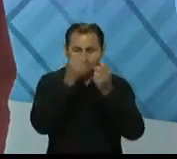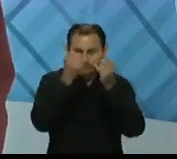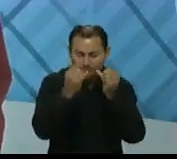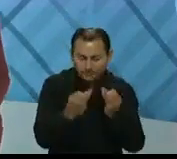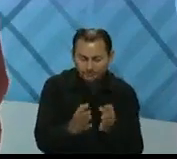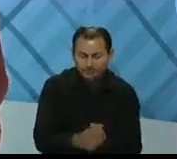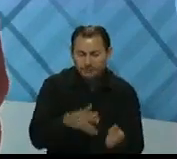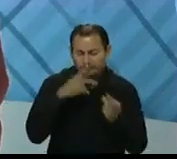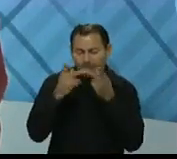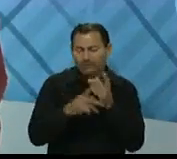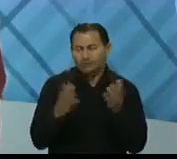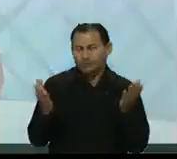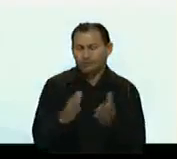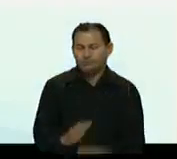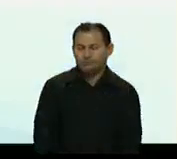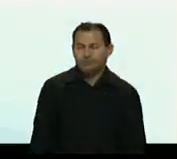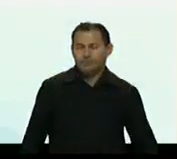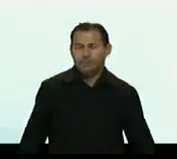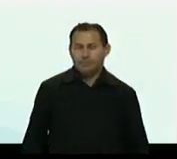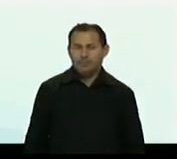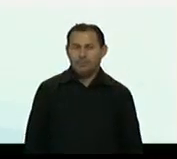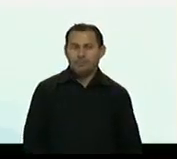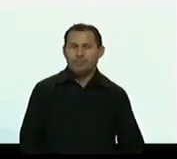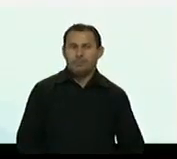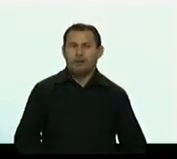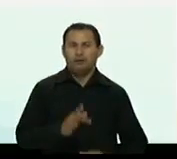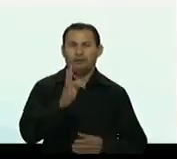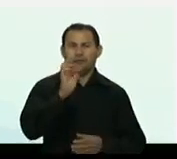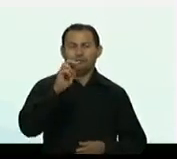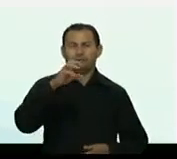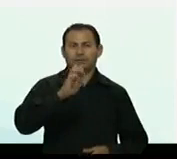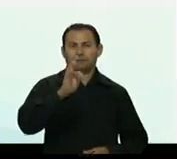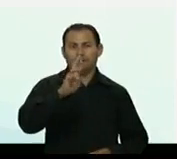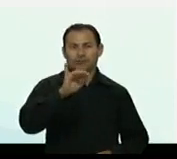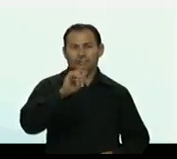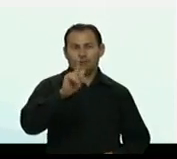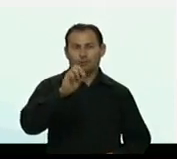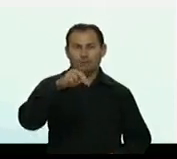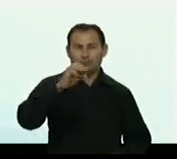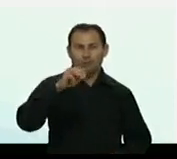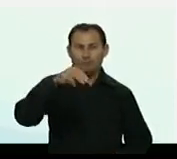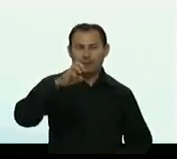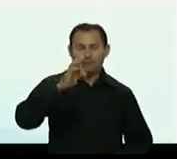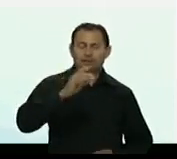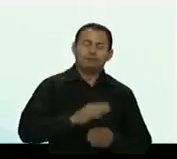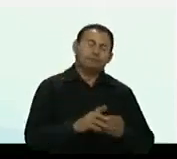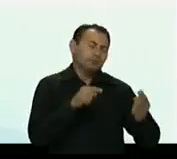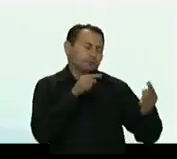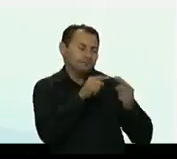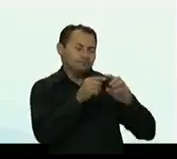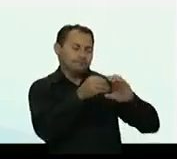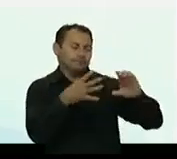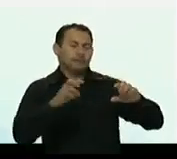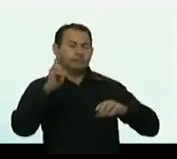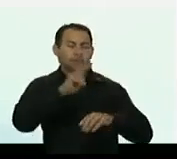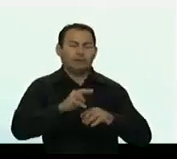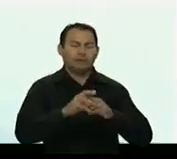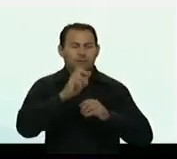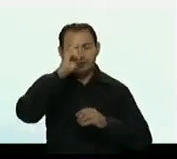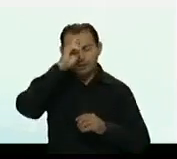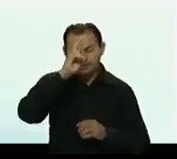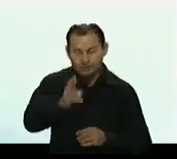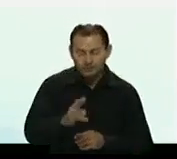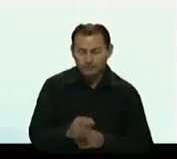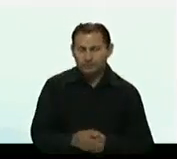Então, vamos falar sobre elas. A função trigonométrica, ela possui como característica a utilização das